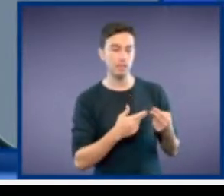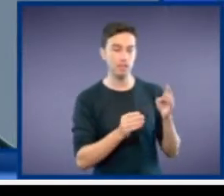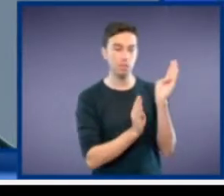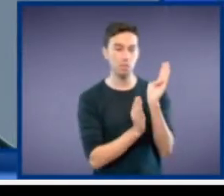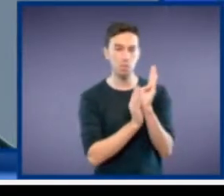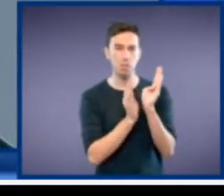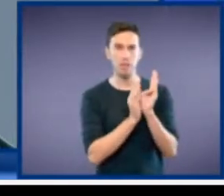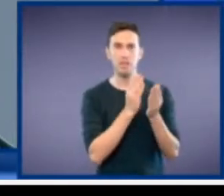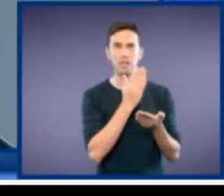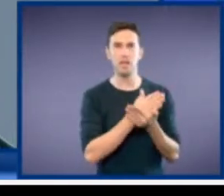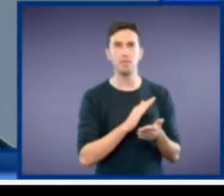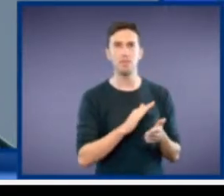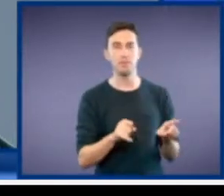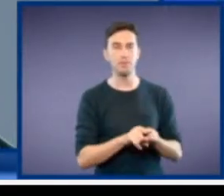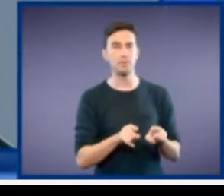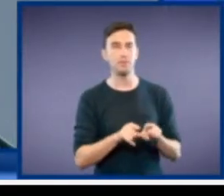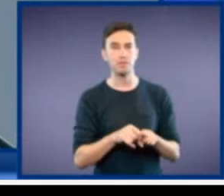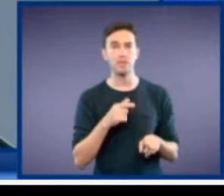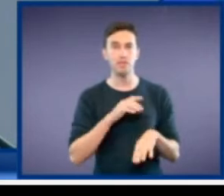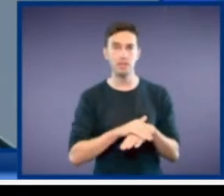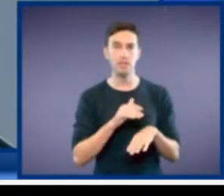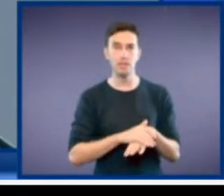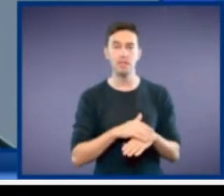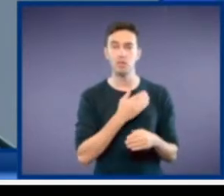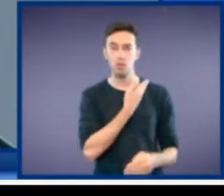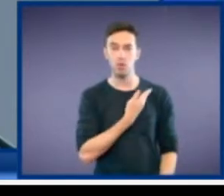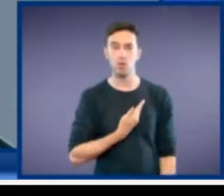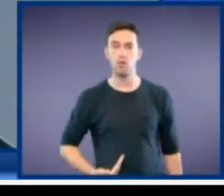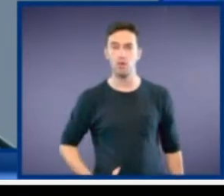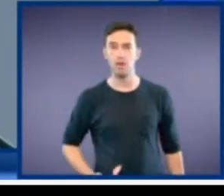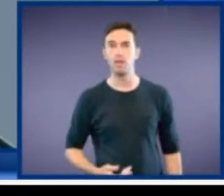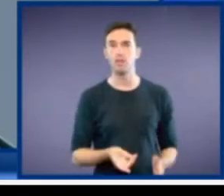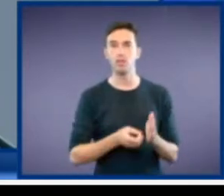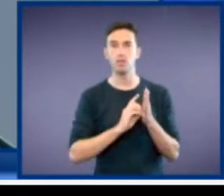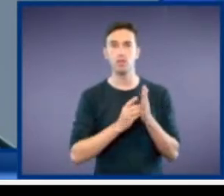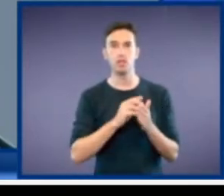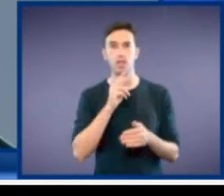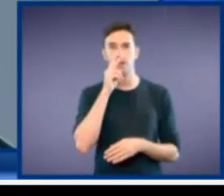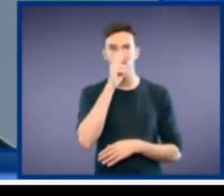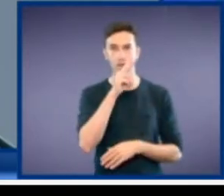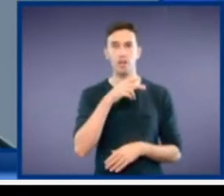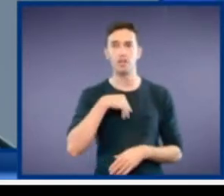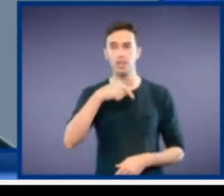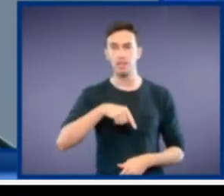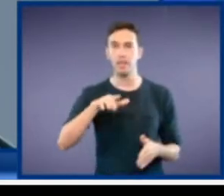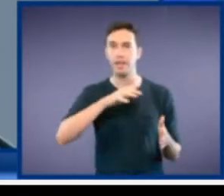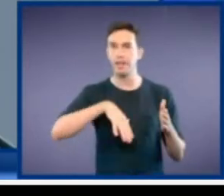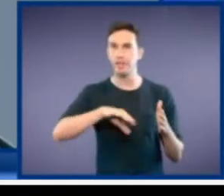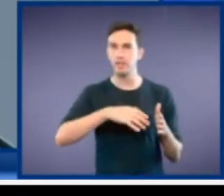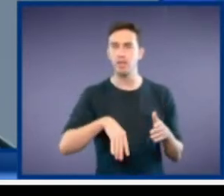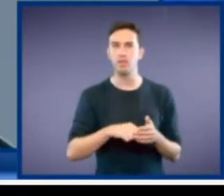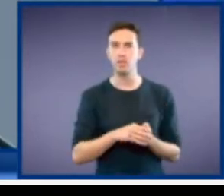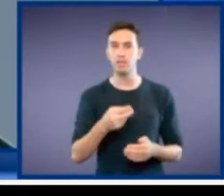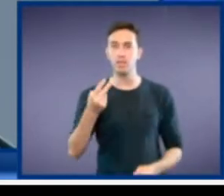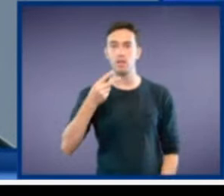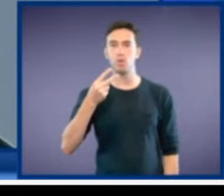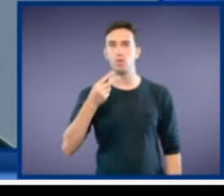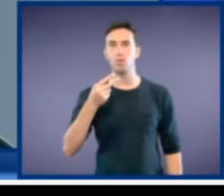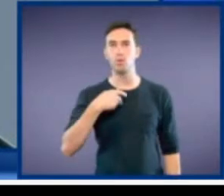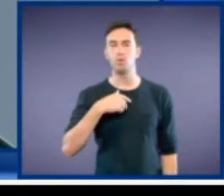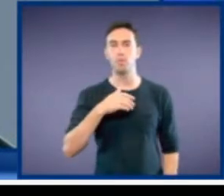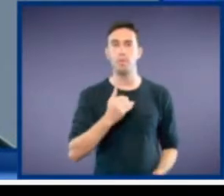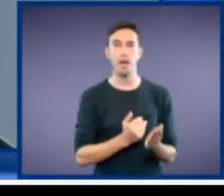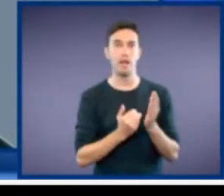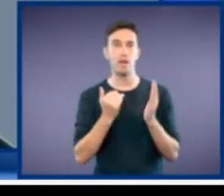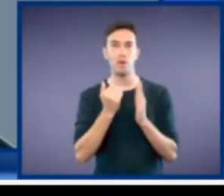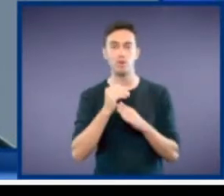desburocratizando, fazendo o maior governo digital da nossa região, né, o segundo maior governo digital do mundo é o Brasil hoje,